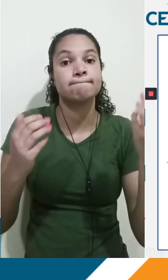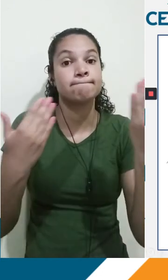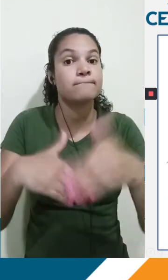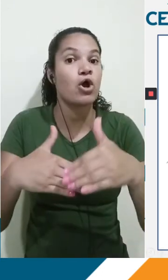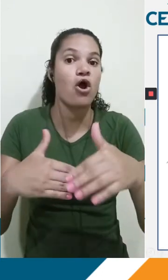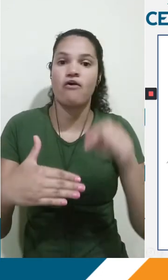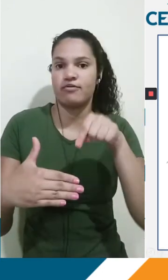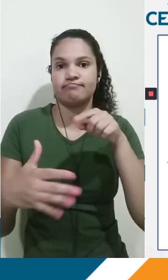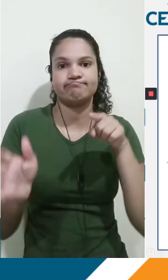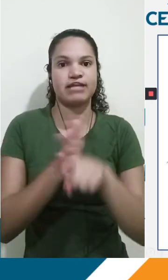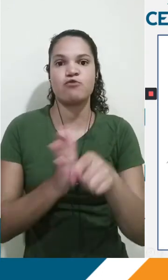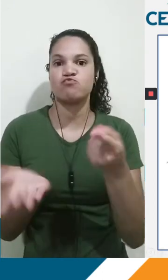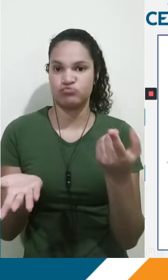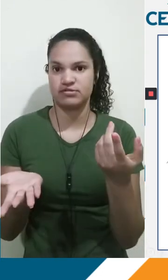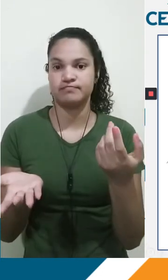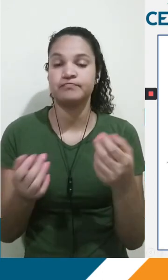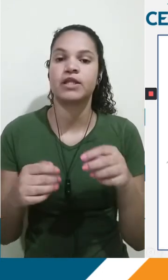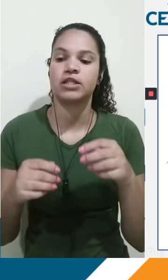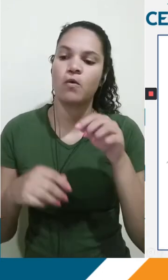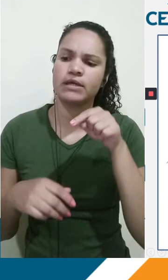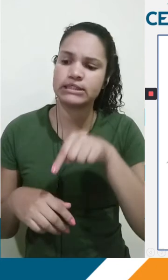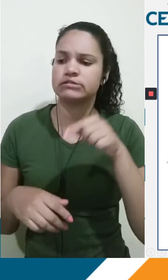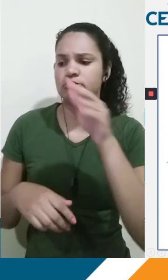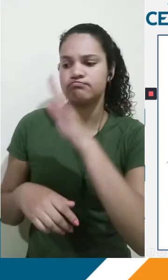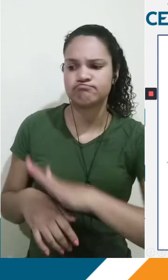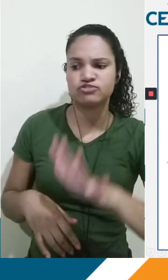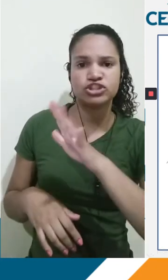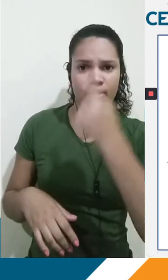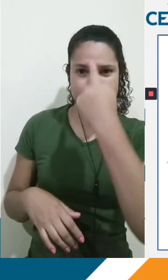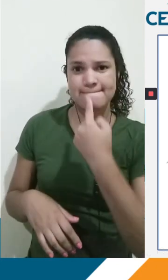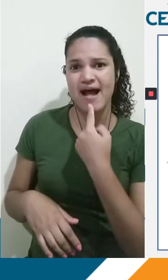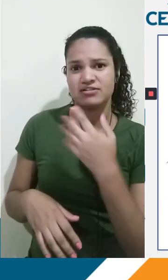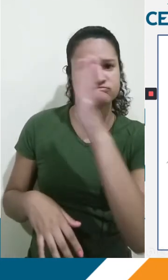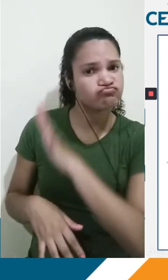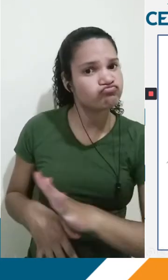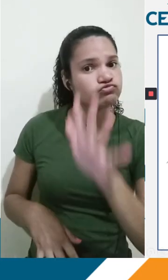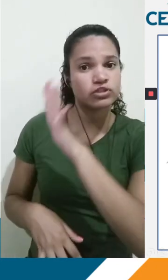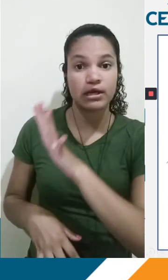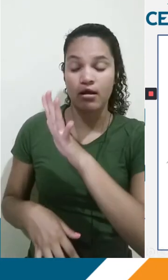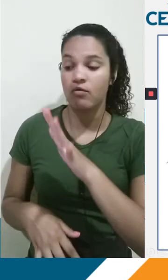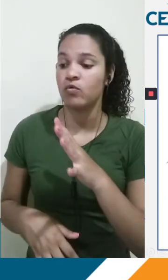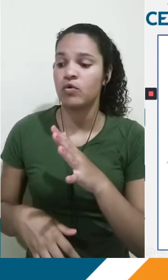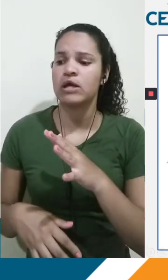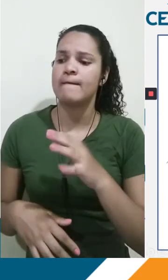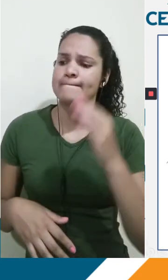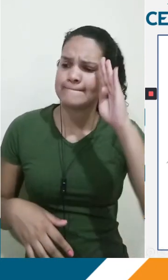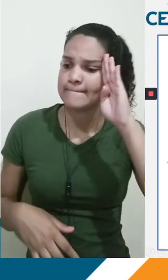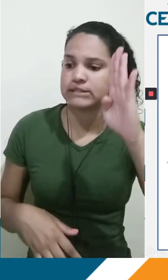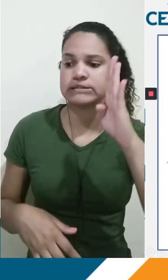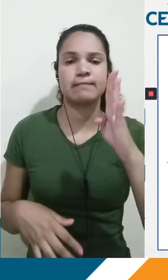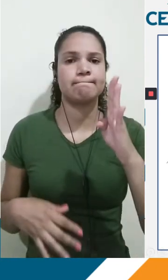provas de vestibular. Bom, esse é um quadro geral da utilização dos diferentes nutrientes